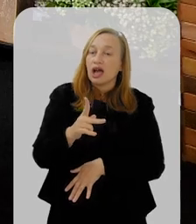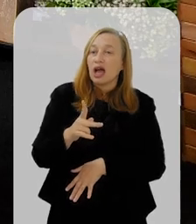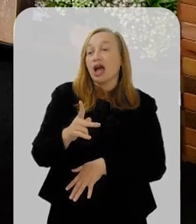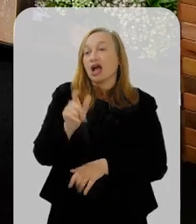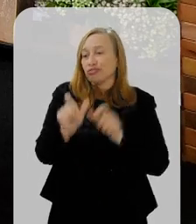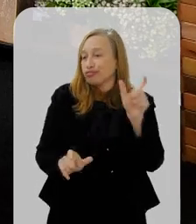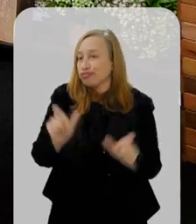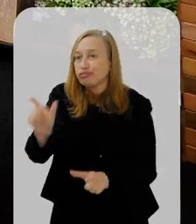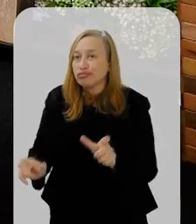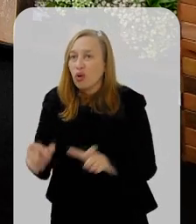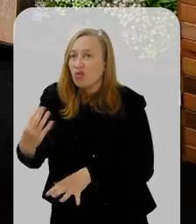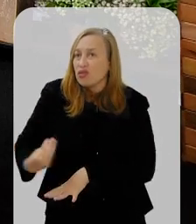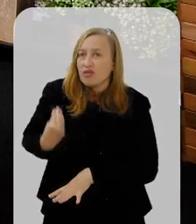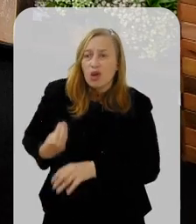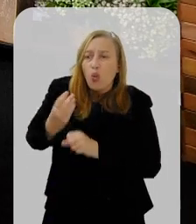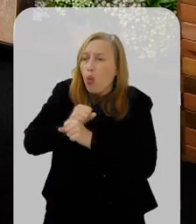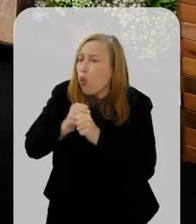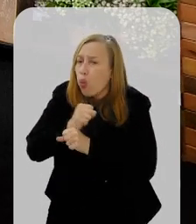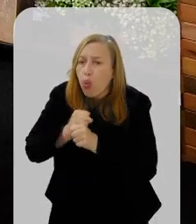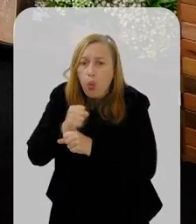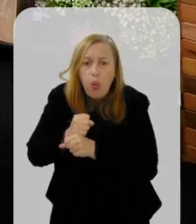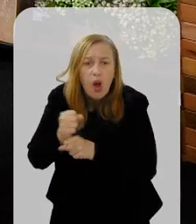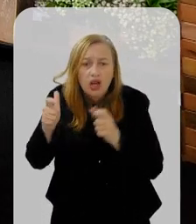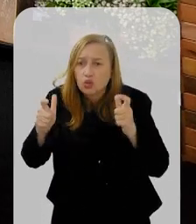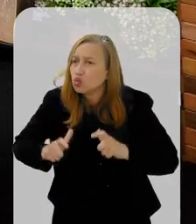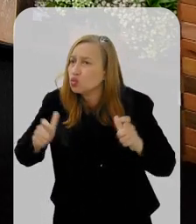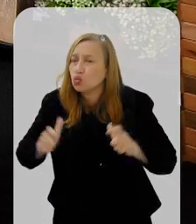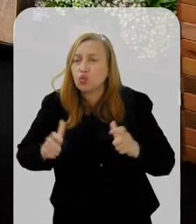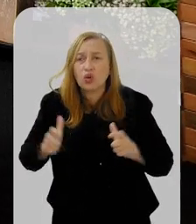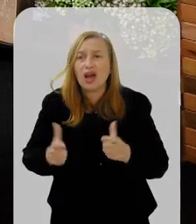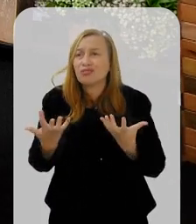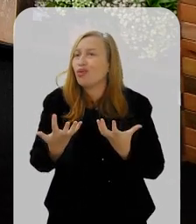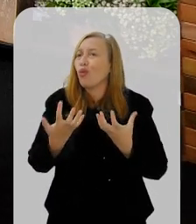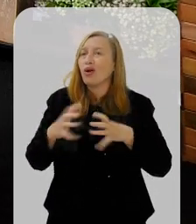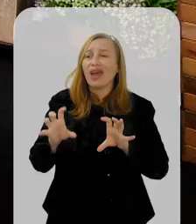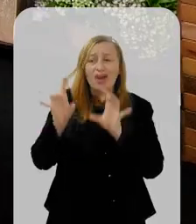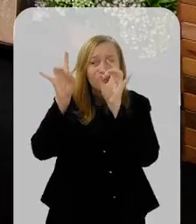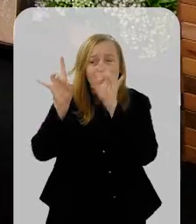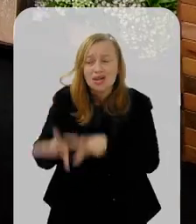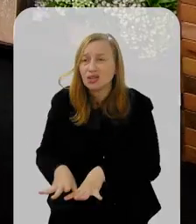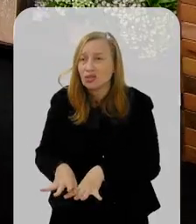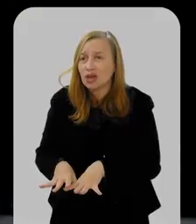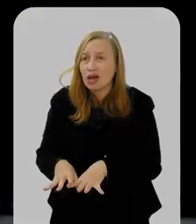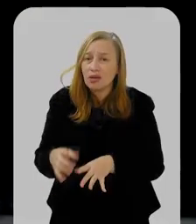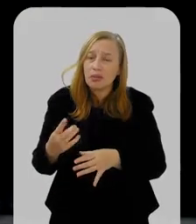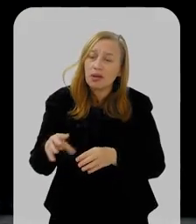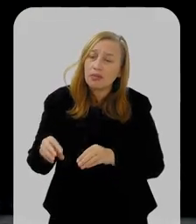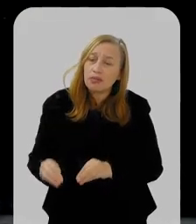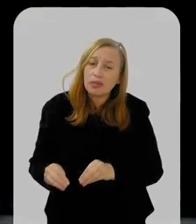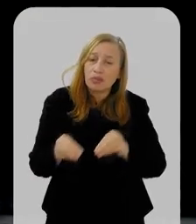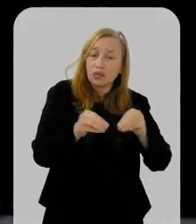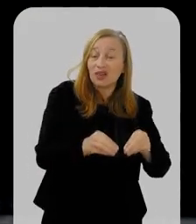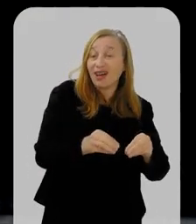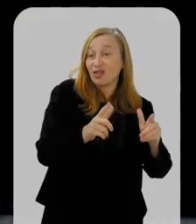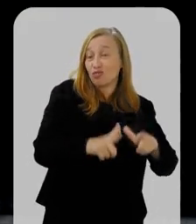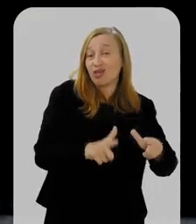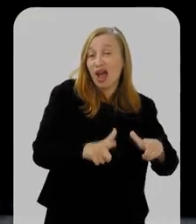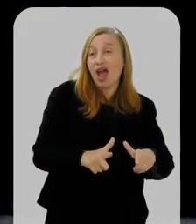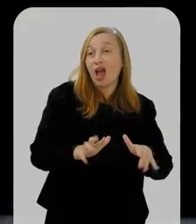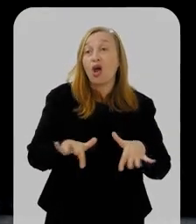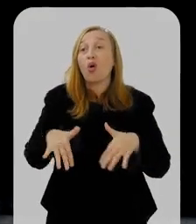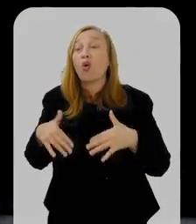apego emocional ali por terem construído as suas vidas ali, né? Estão ali já há dezenas de anos, não querem às vezes sair dali para ir para uma área mais